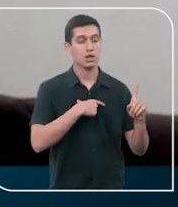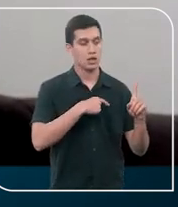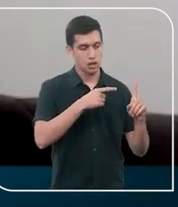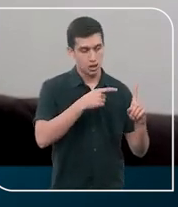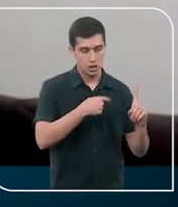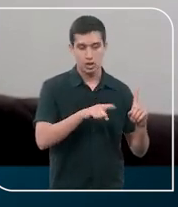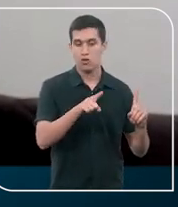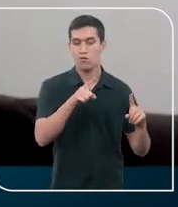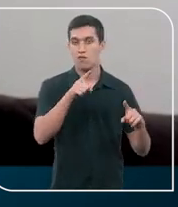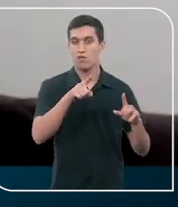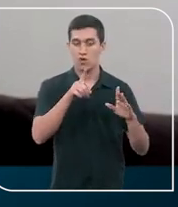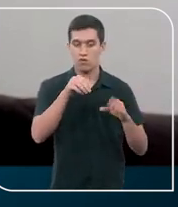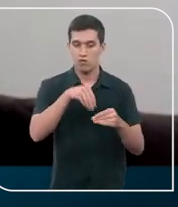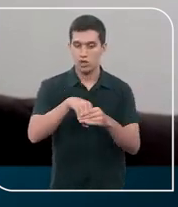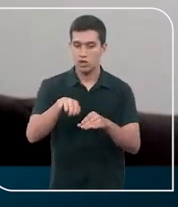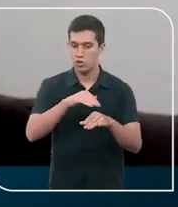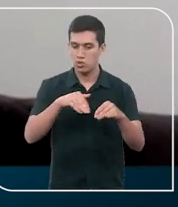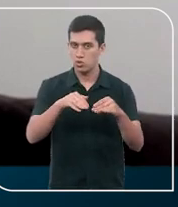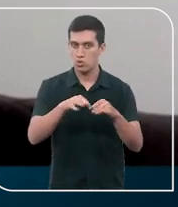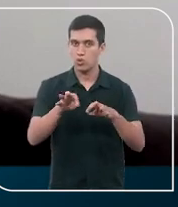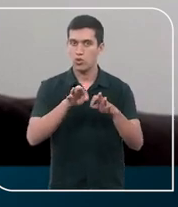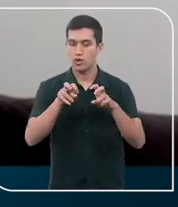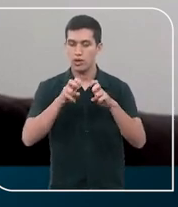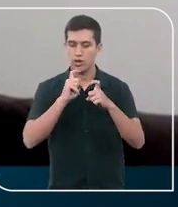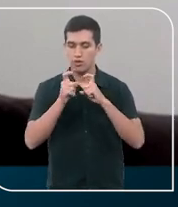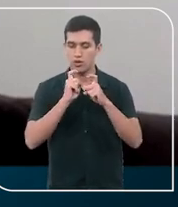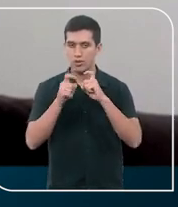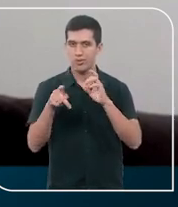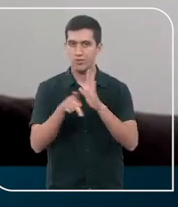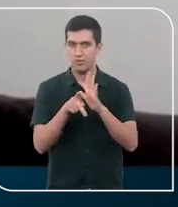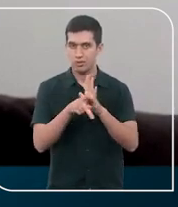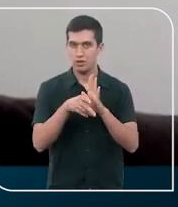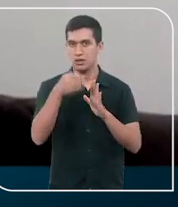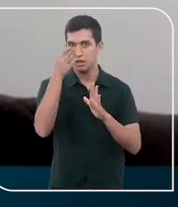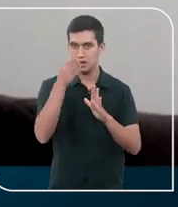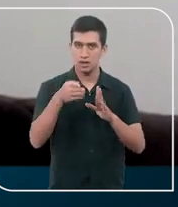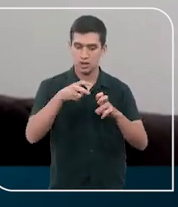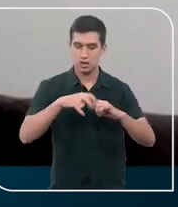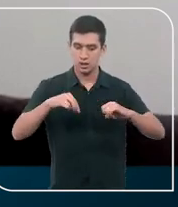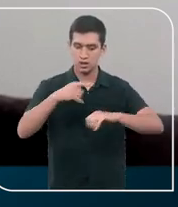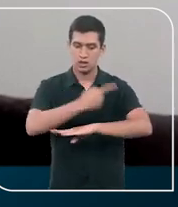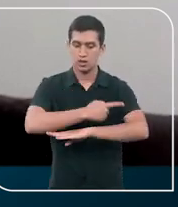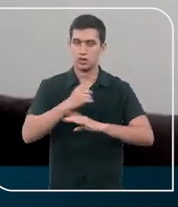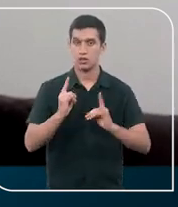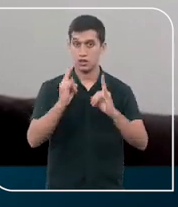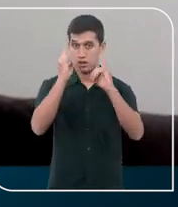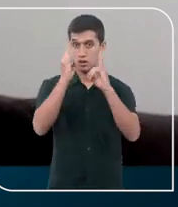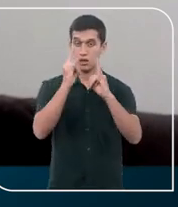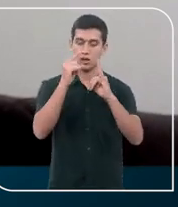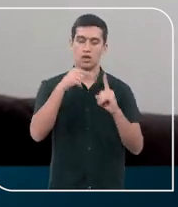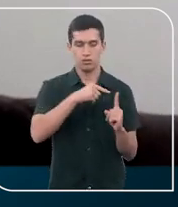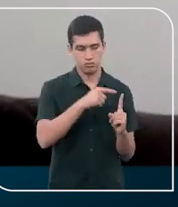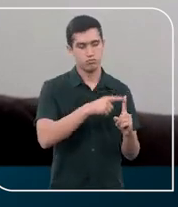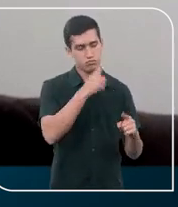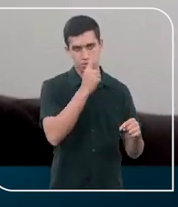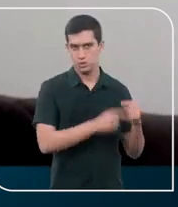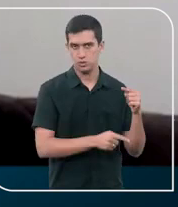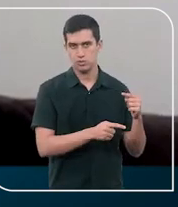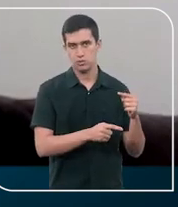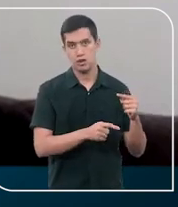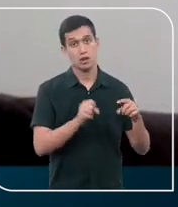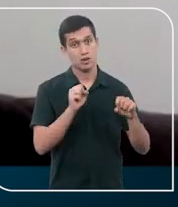participar e votar nas assembleias, mas acompanho também o entendimento de que que deve haver cautela do síndico